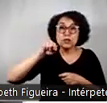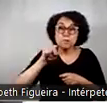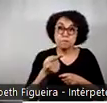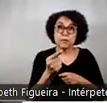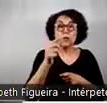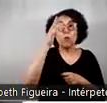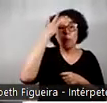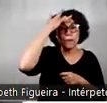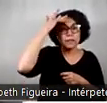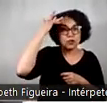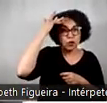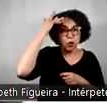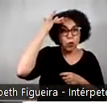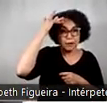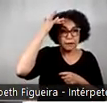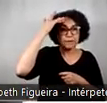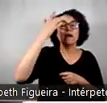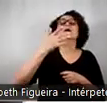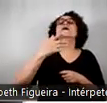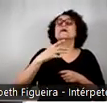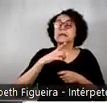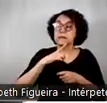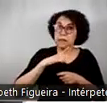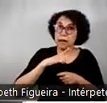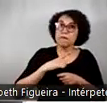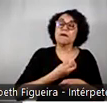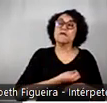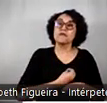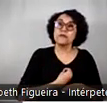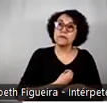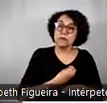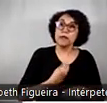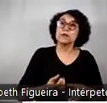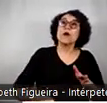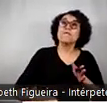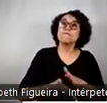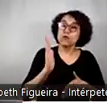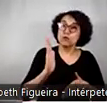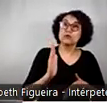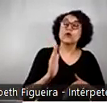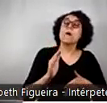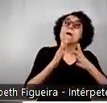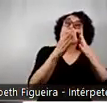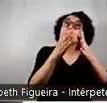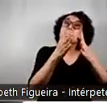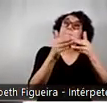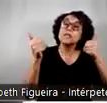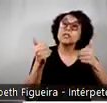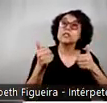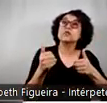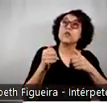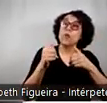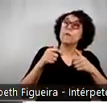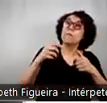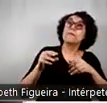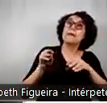aí o que nos chama atenção, né, que 44% das pessoas reconhecidas como pessoas refugiadas eram crianças adolescentes